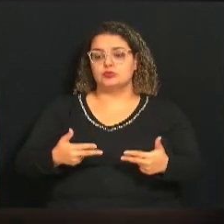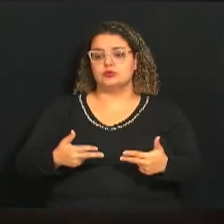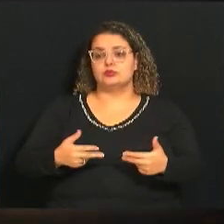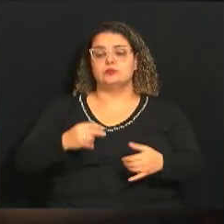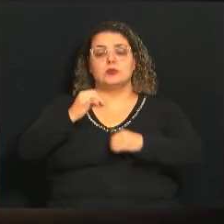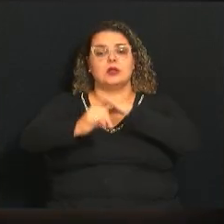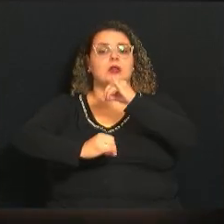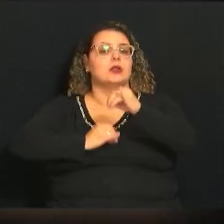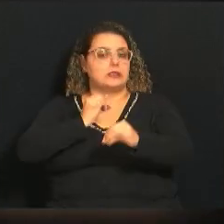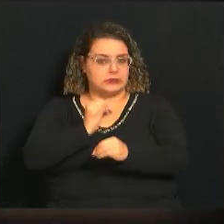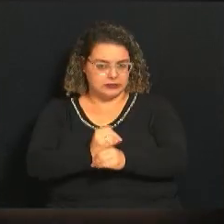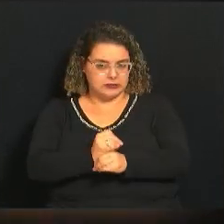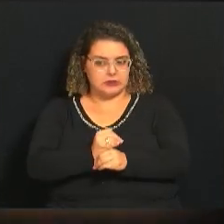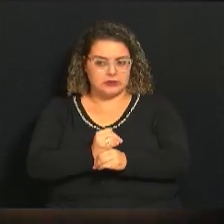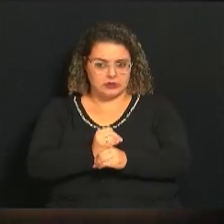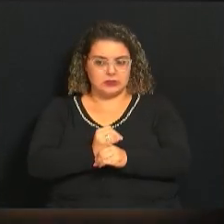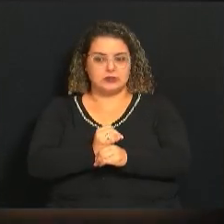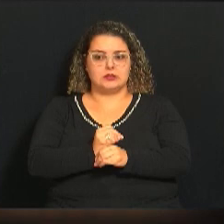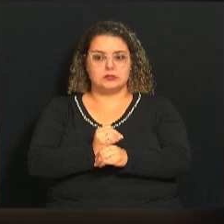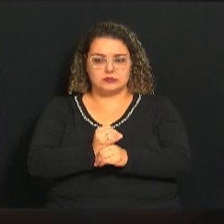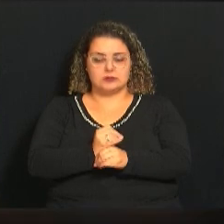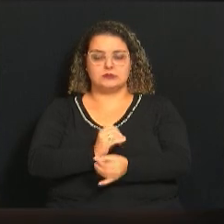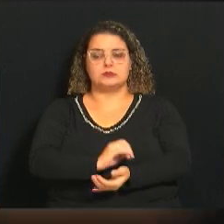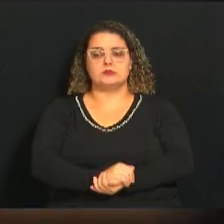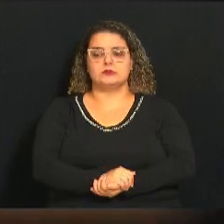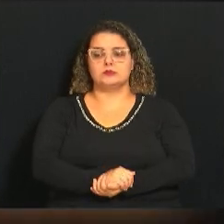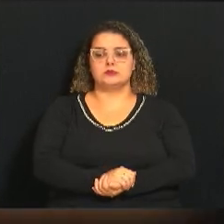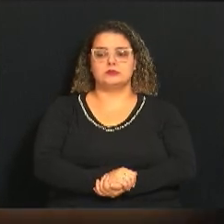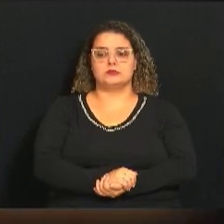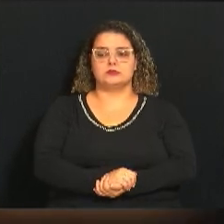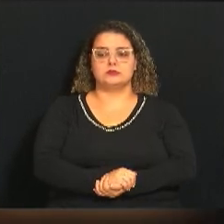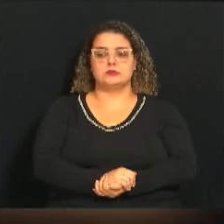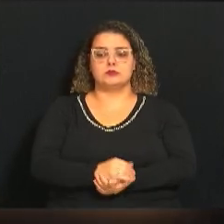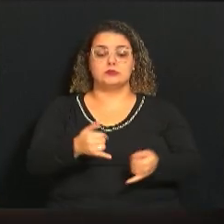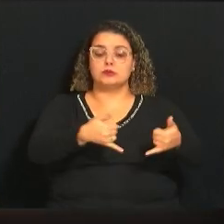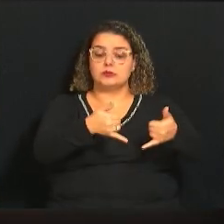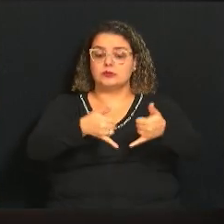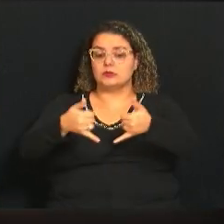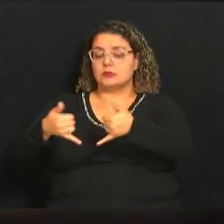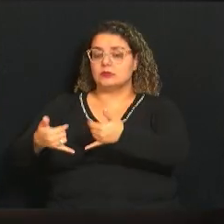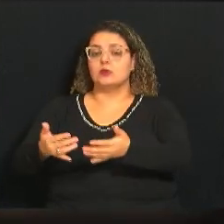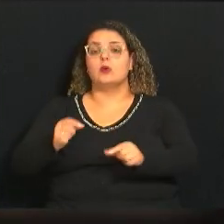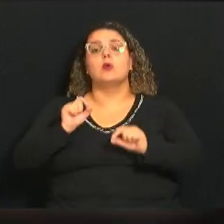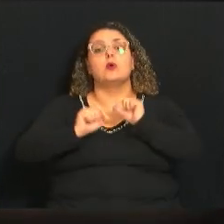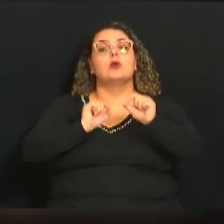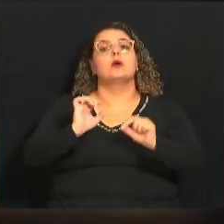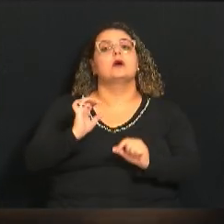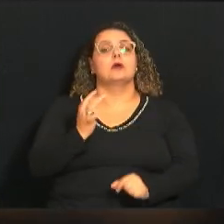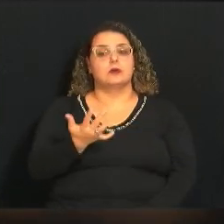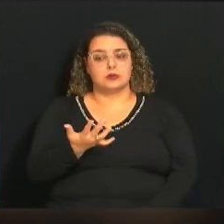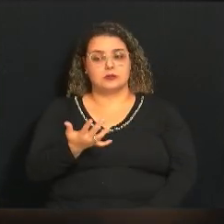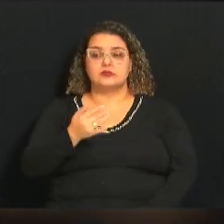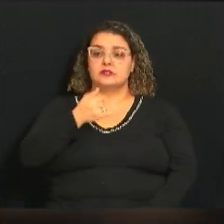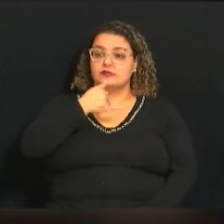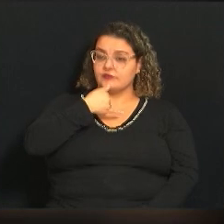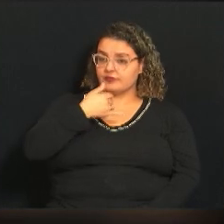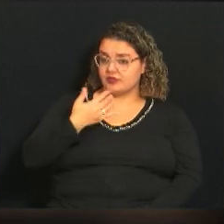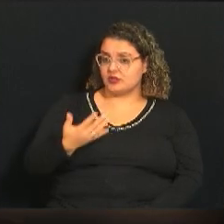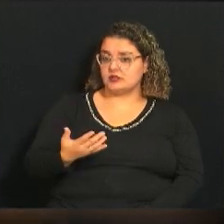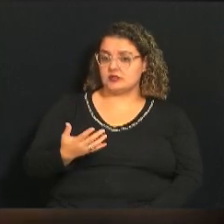que acolheu e que fique com essas crianças e adolescentes. De acordo com a parlamentar, a matéria vai acolher a criança